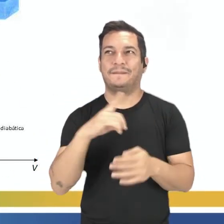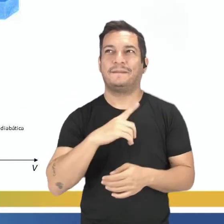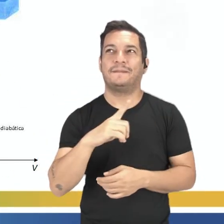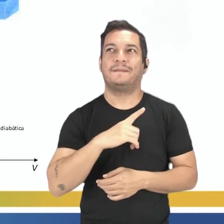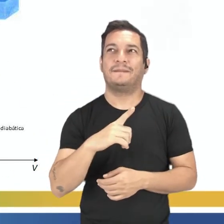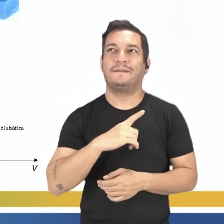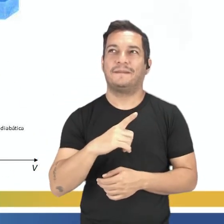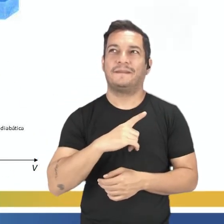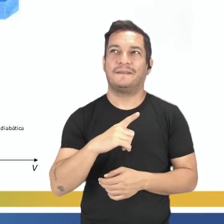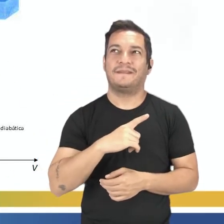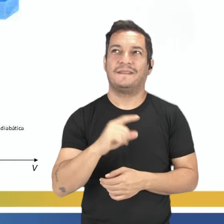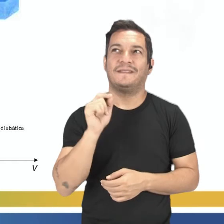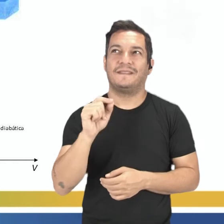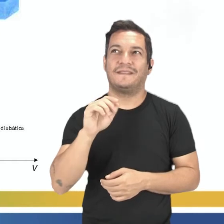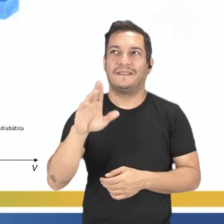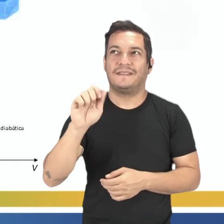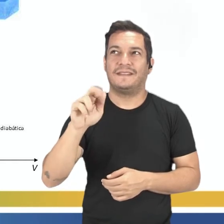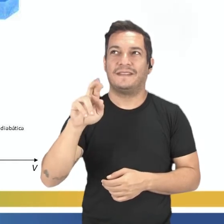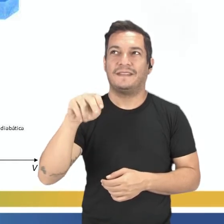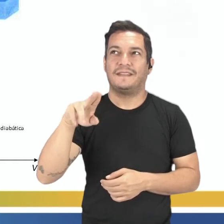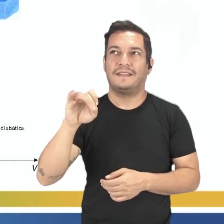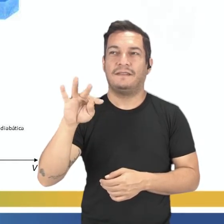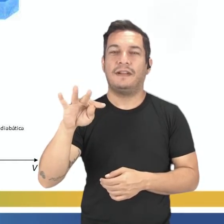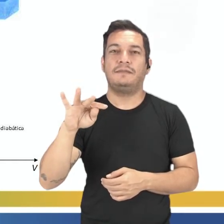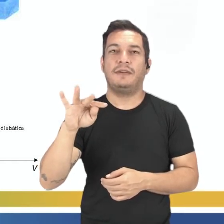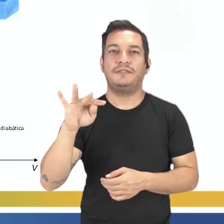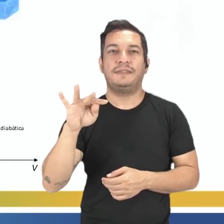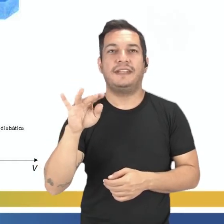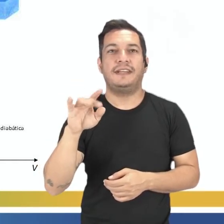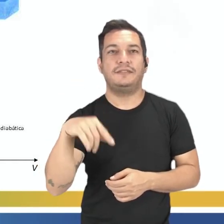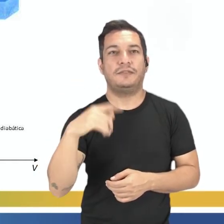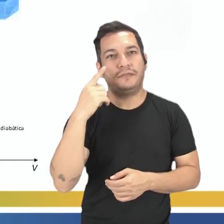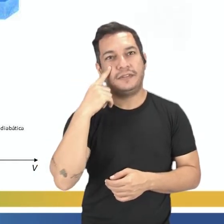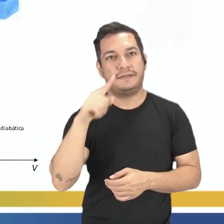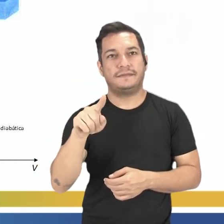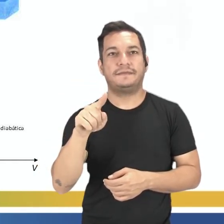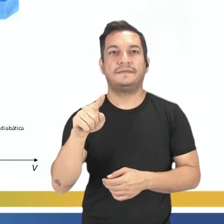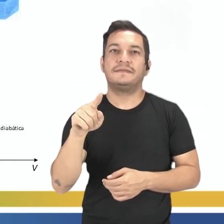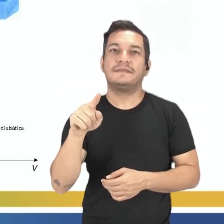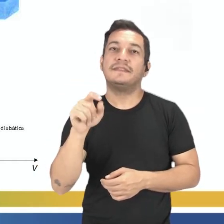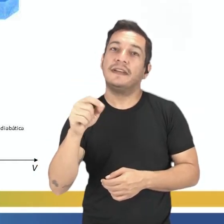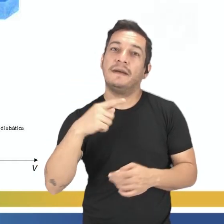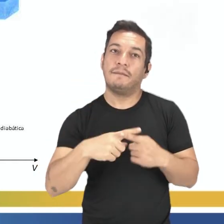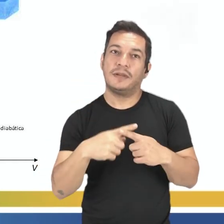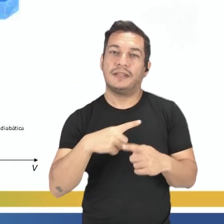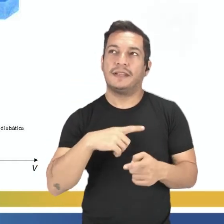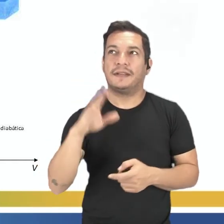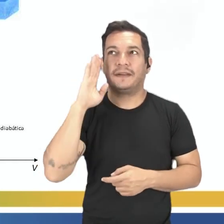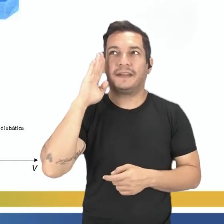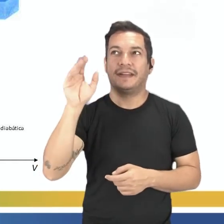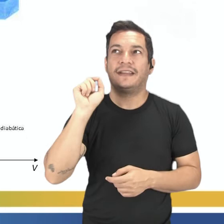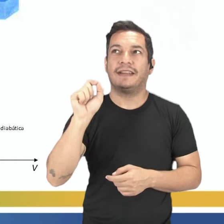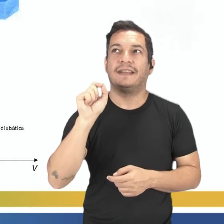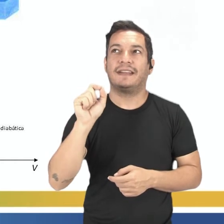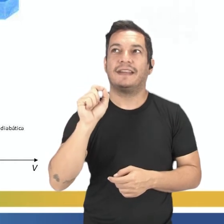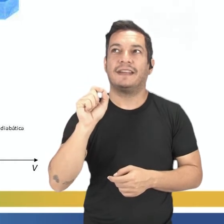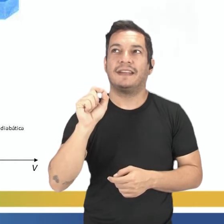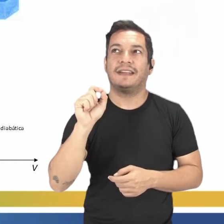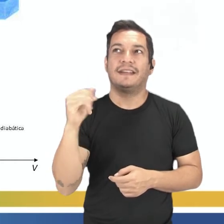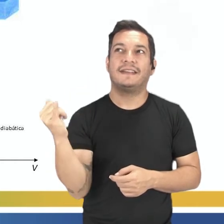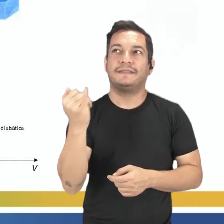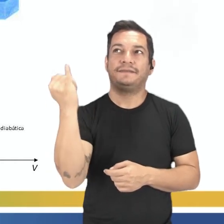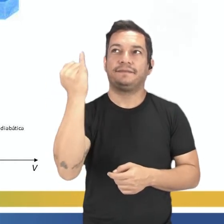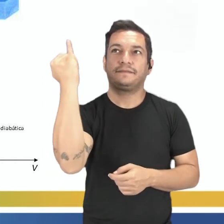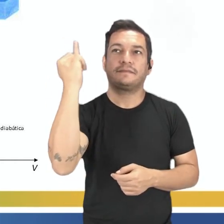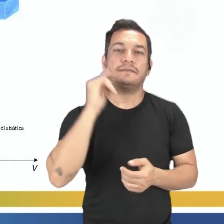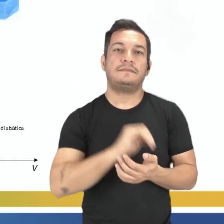existem, o ciclo de Carnot, ele vale ser mencionado aqui por quê? Porque ele tem um princípio muito importante, que é o